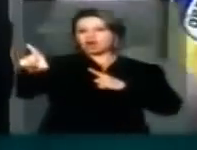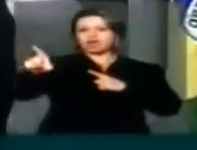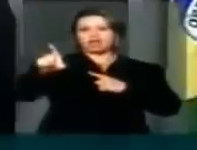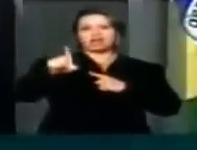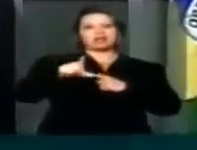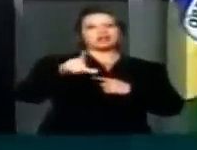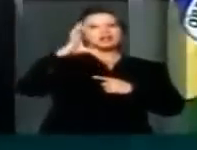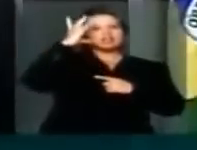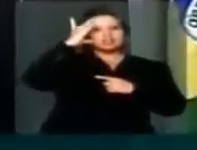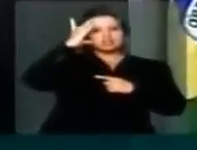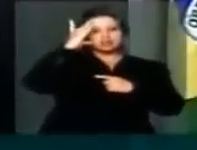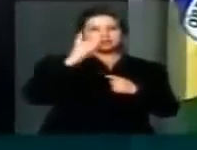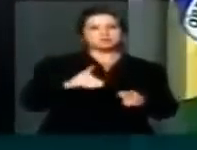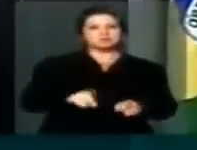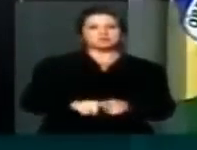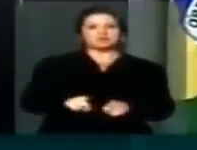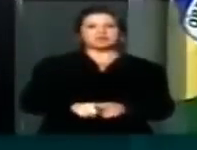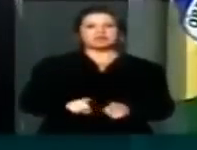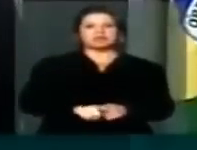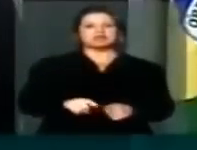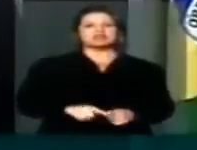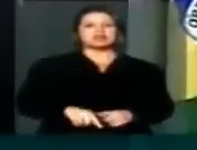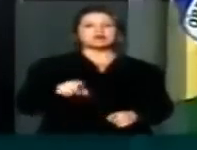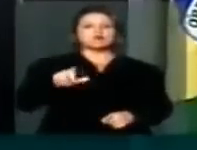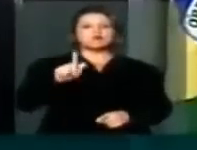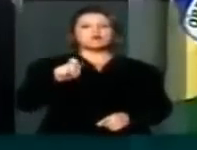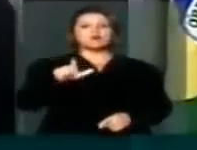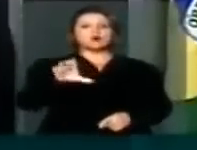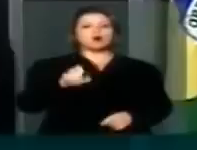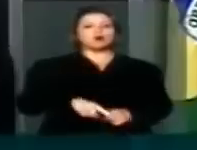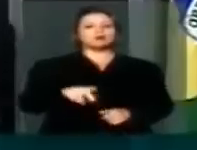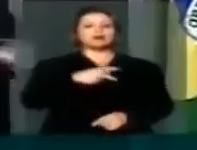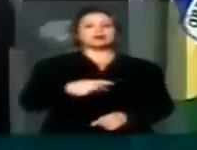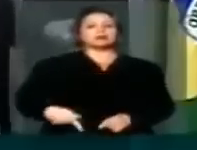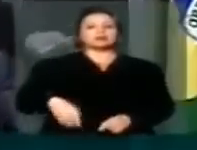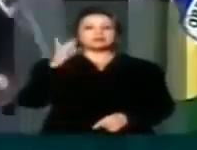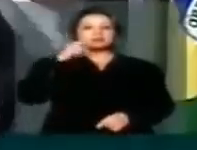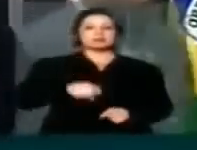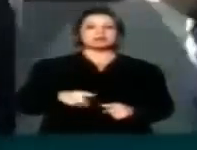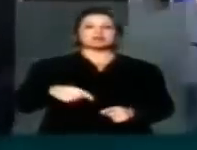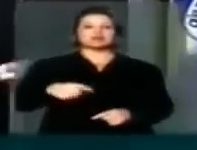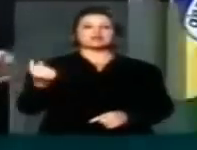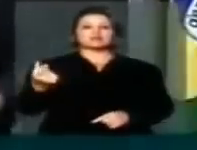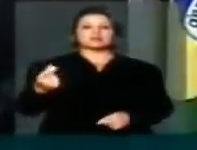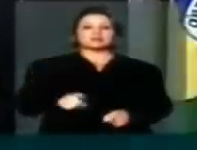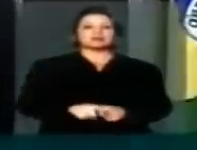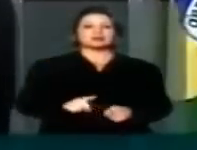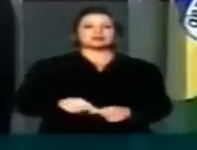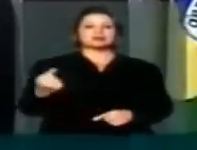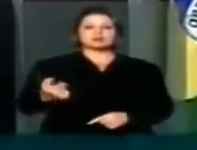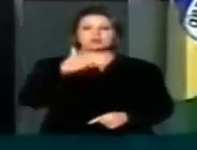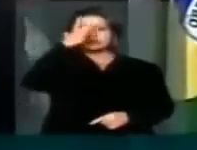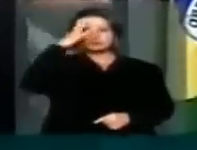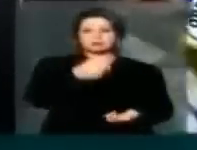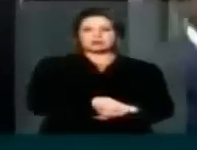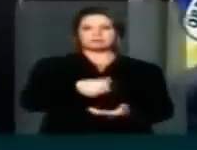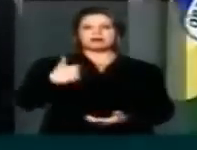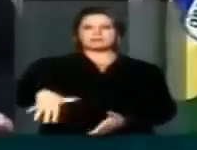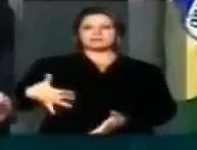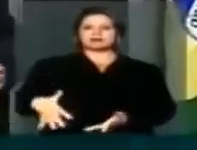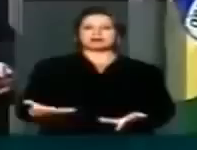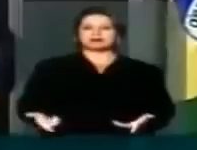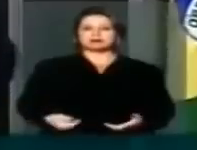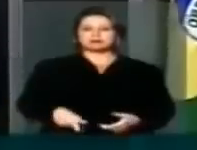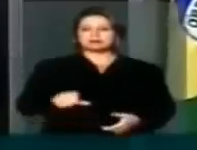que é golpe. Golpe é do governo brasileiro, que aumentou os preços e colocou no bolso de cada brasileiro.